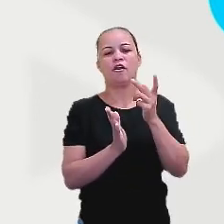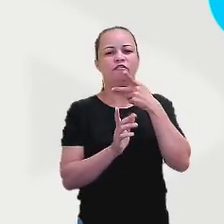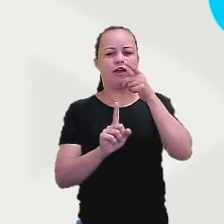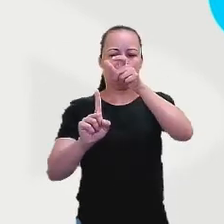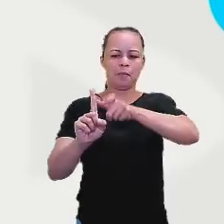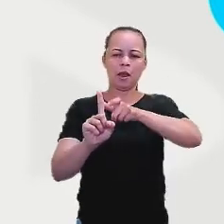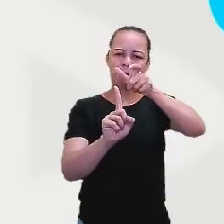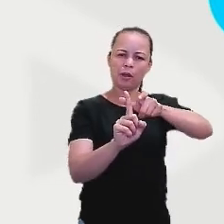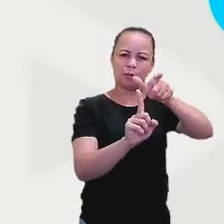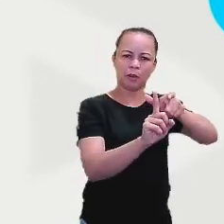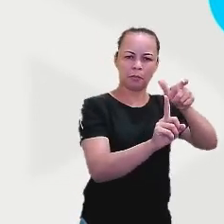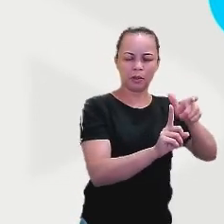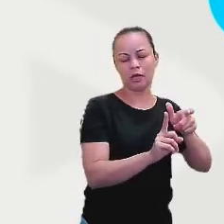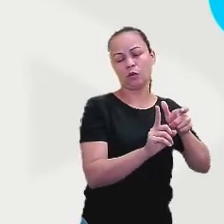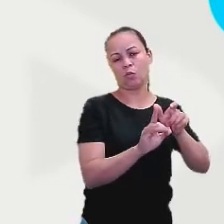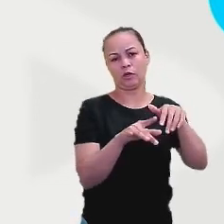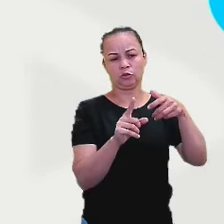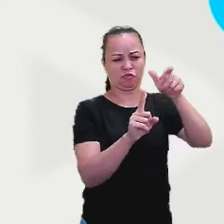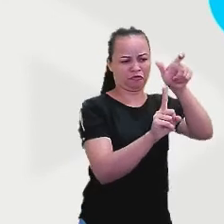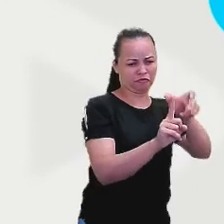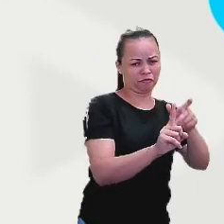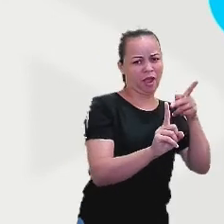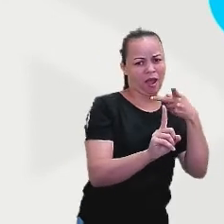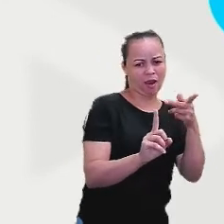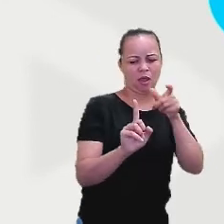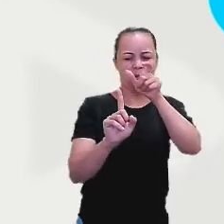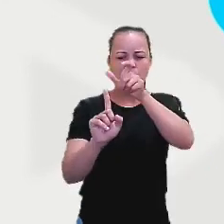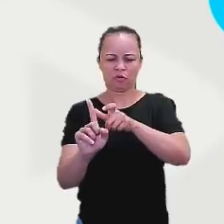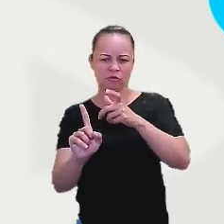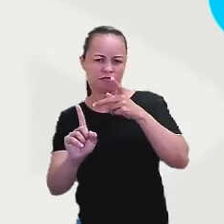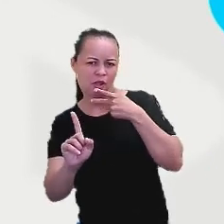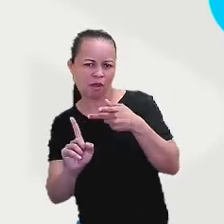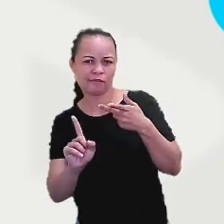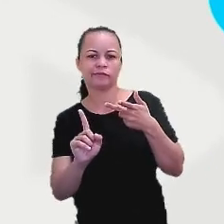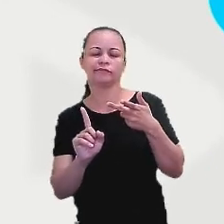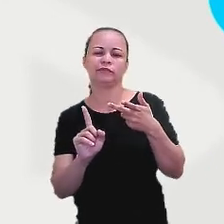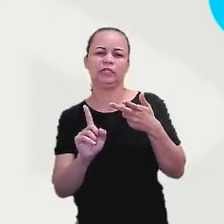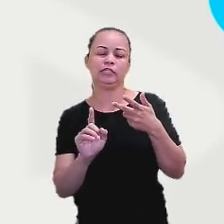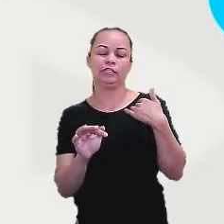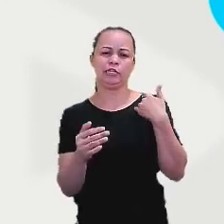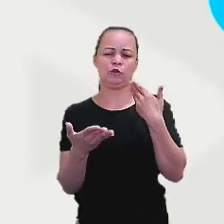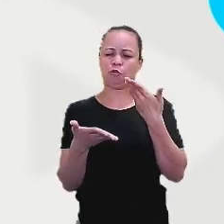personagem, quando o outro está falando, né? E não me perca.